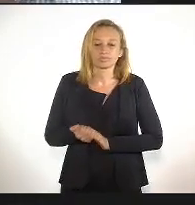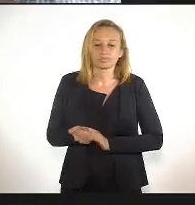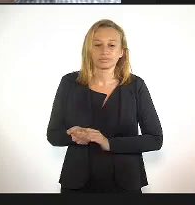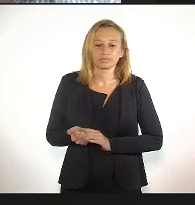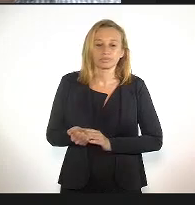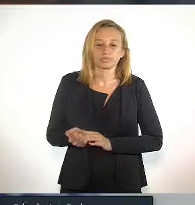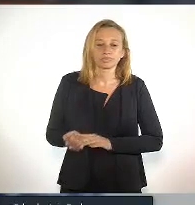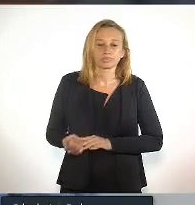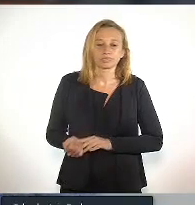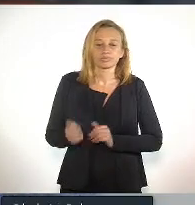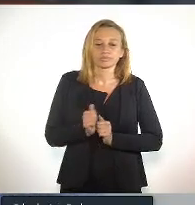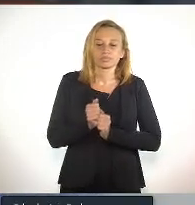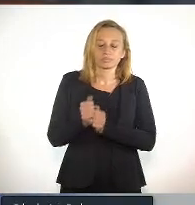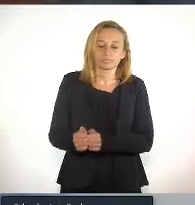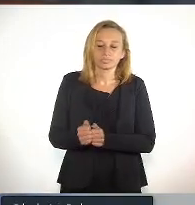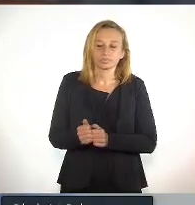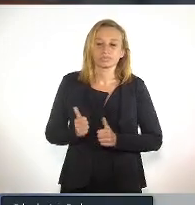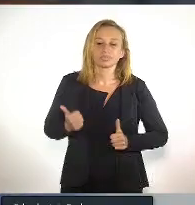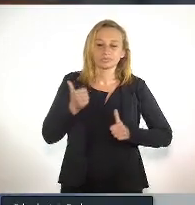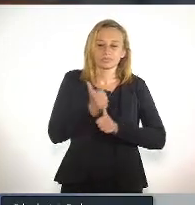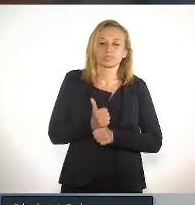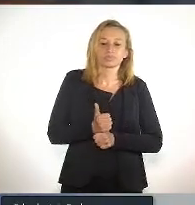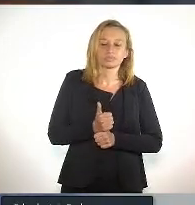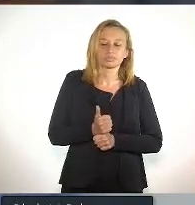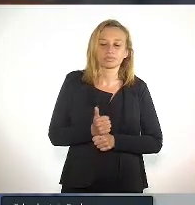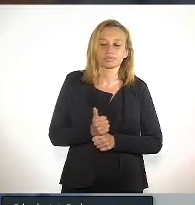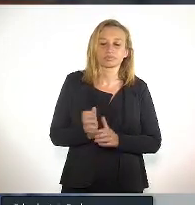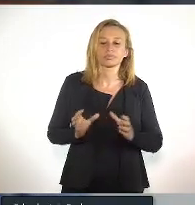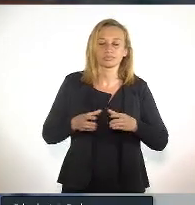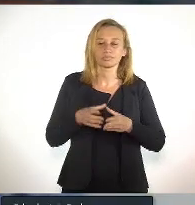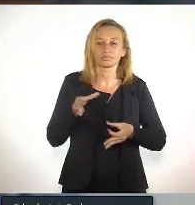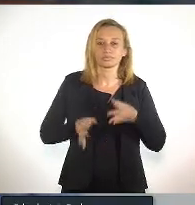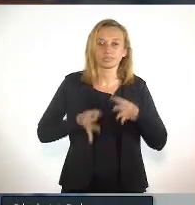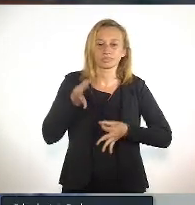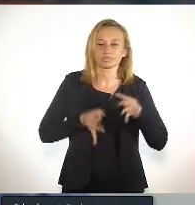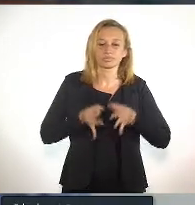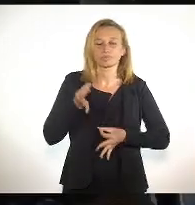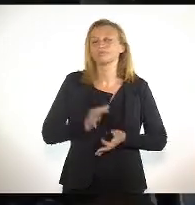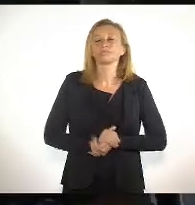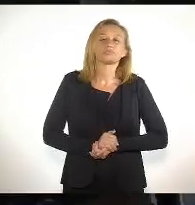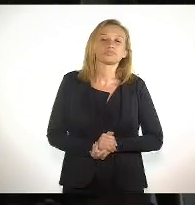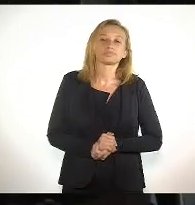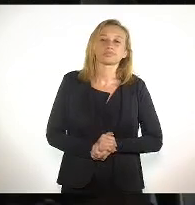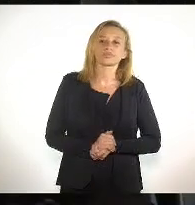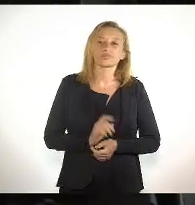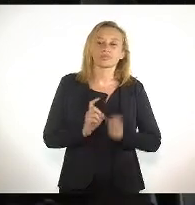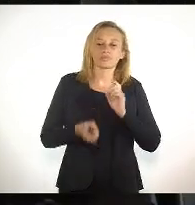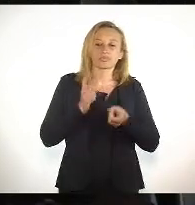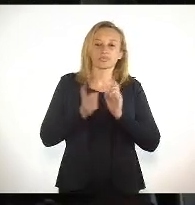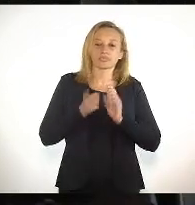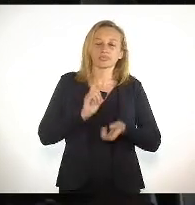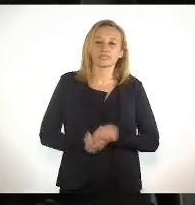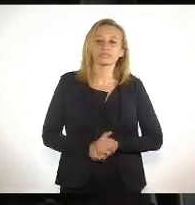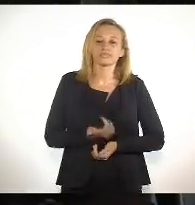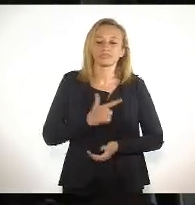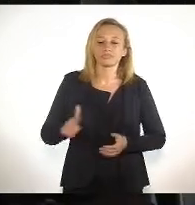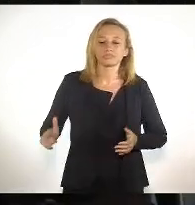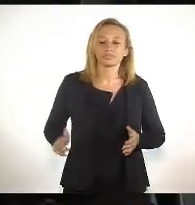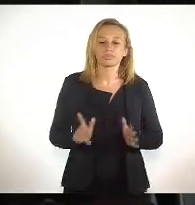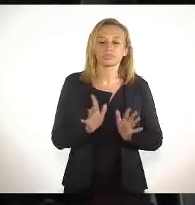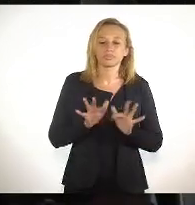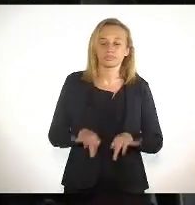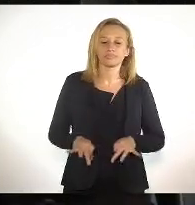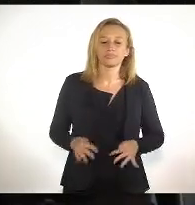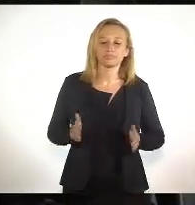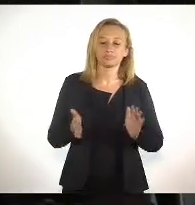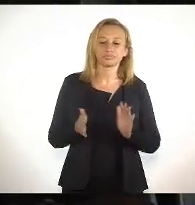No mérito, acompanho o substitutivo da Comissão de Constituição e Justiça. Os pareceres emitidos em discussão. Não havendo quem queira discutir,